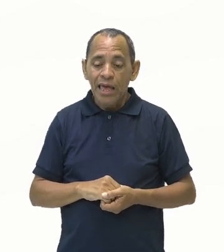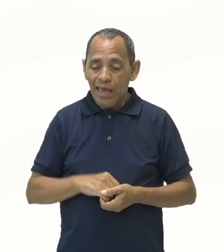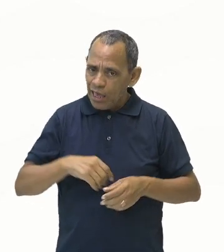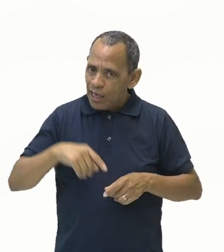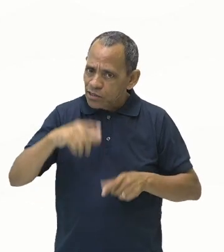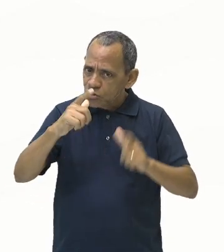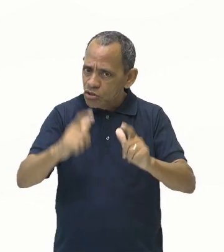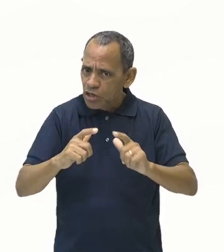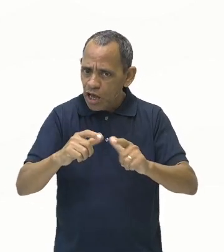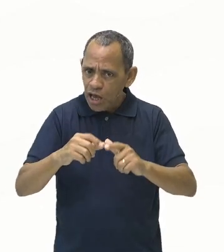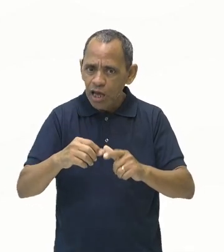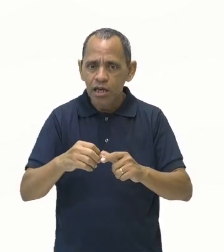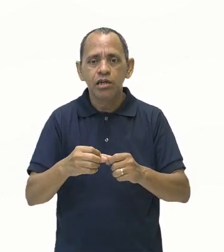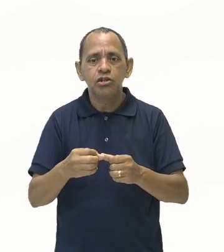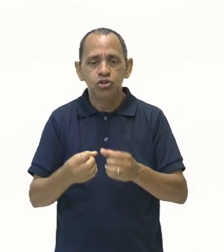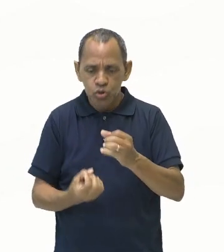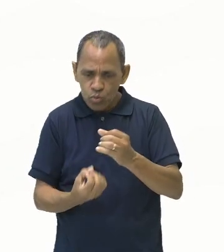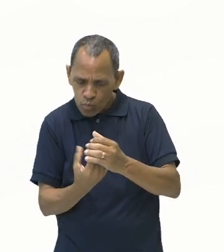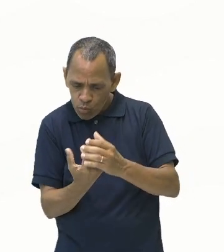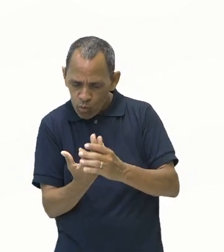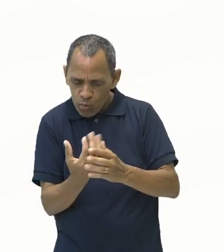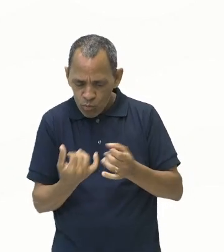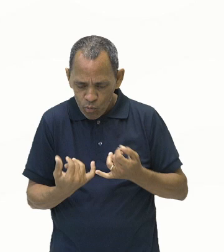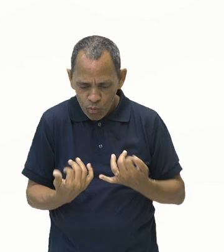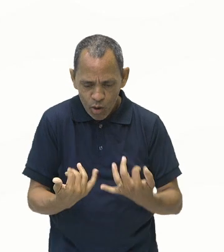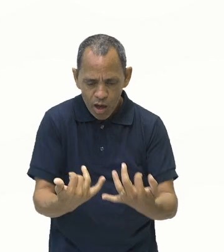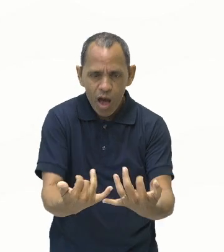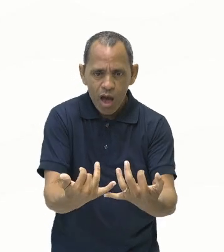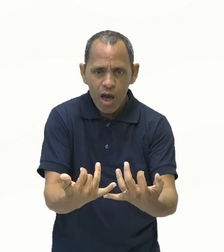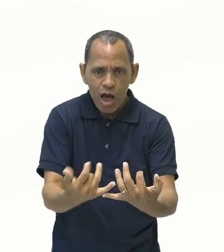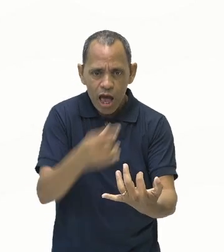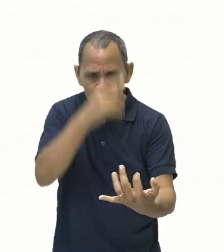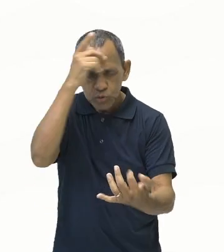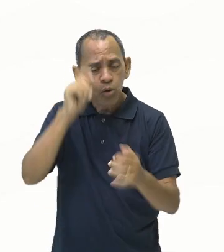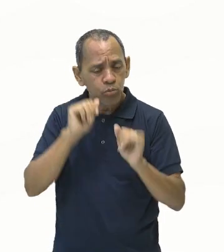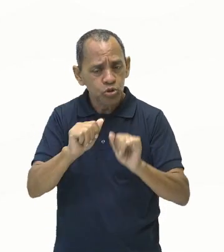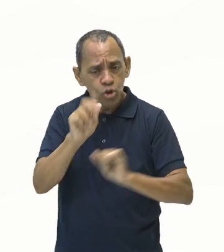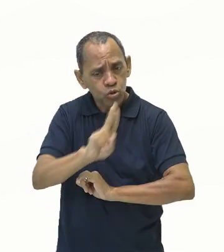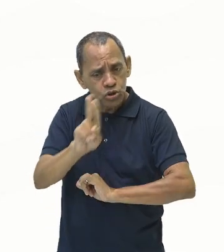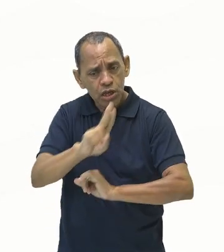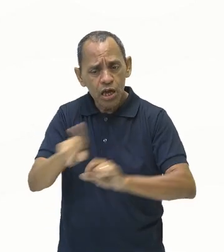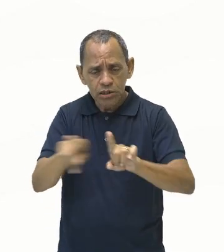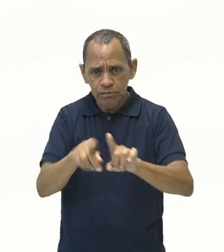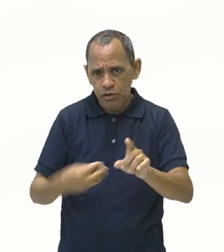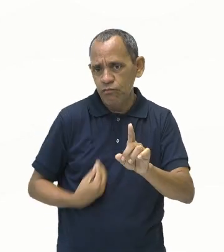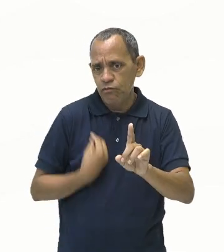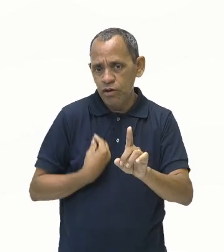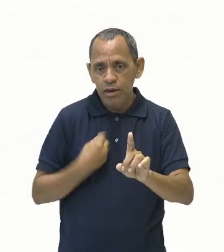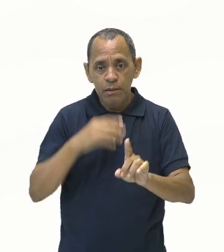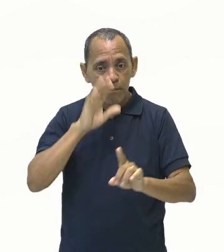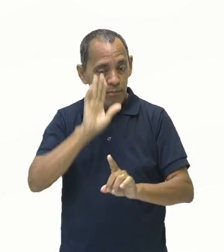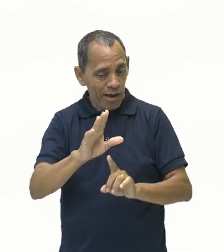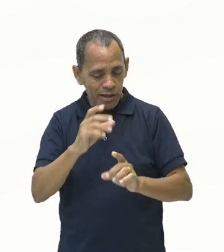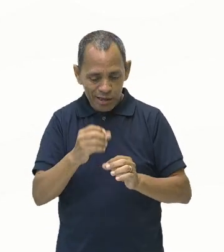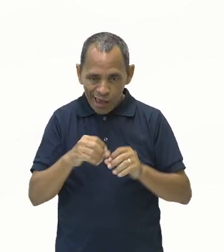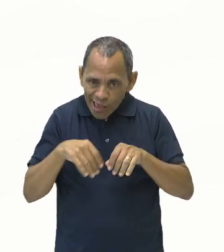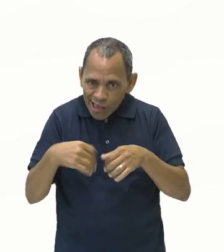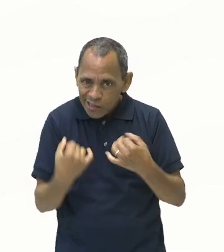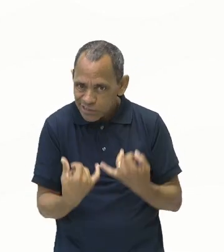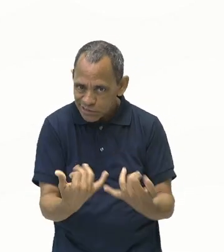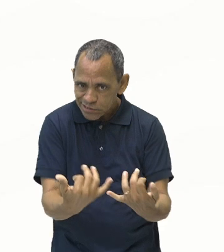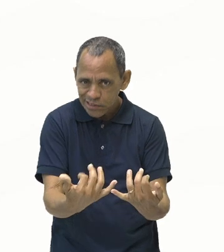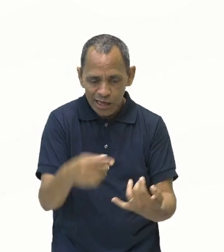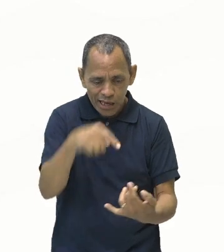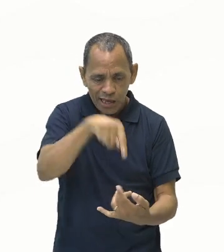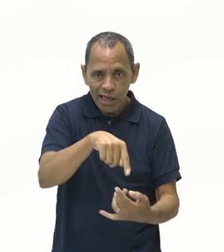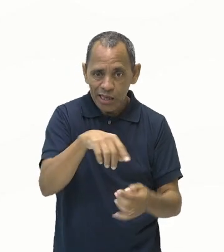as terras que os camponeses poderiam utilizar e morar. Então, essas terras, elas passaram a